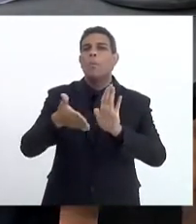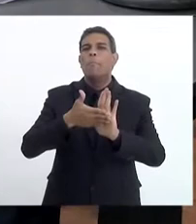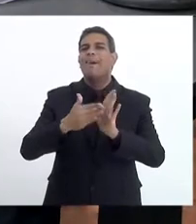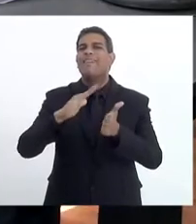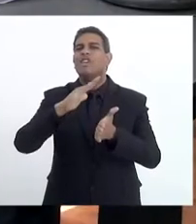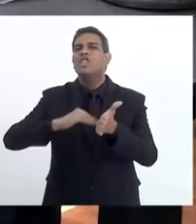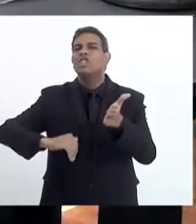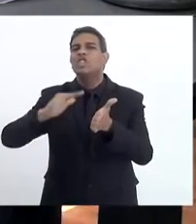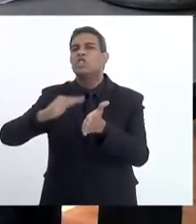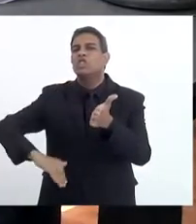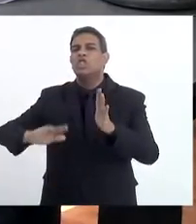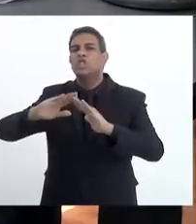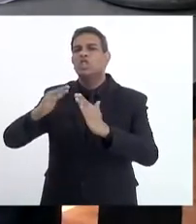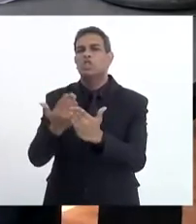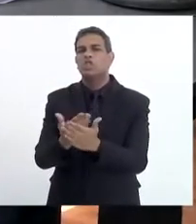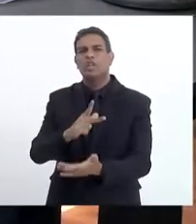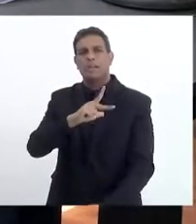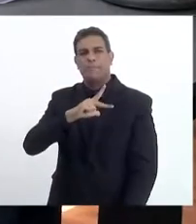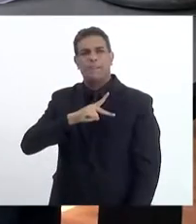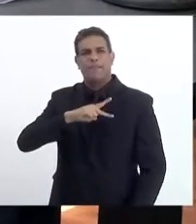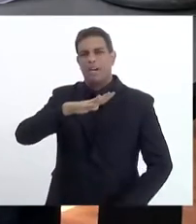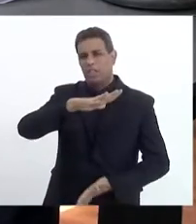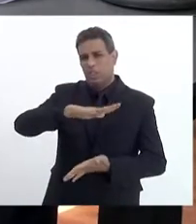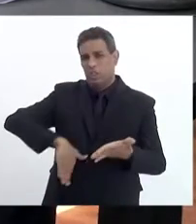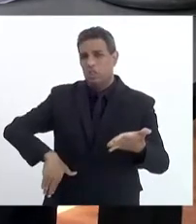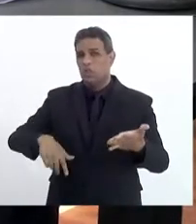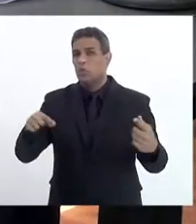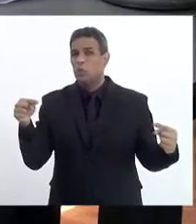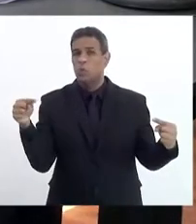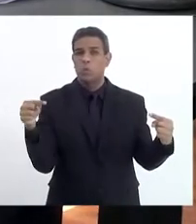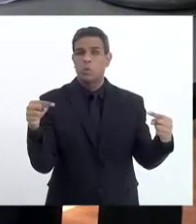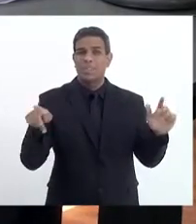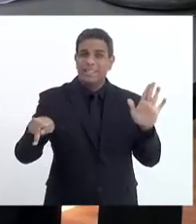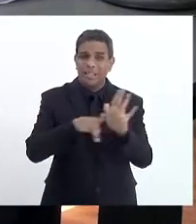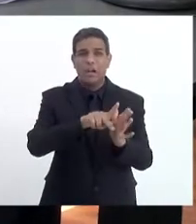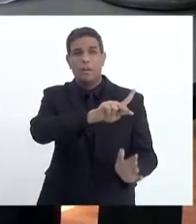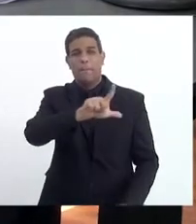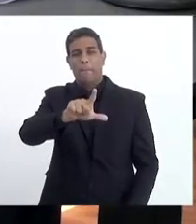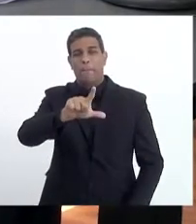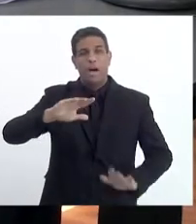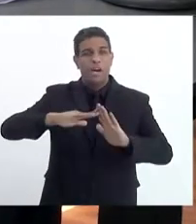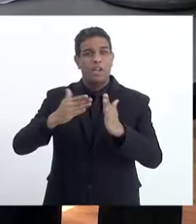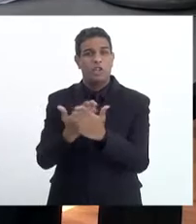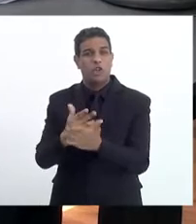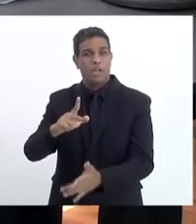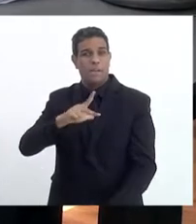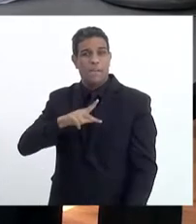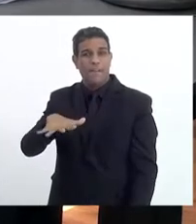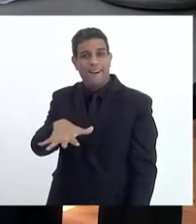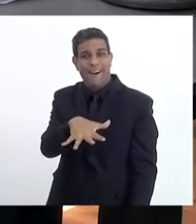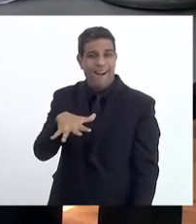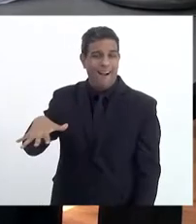as escolas privadas. Explico por quê. As escolas privadas, não que há